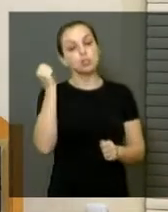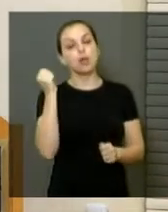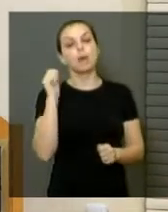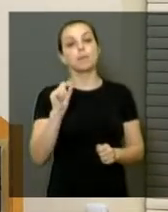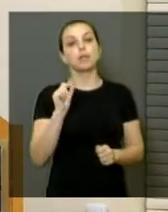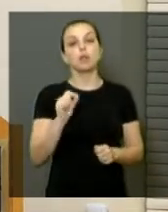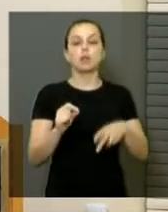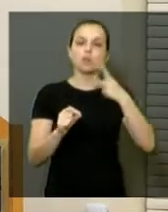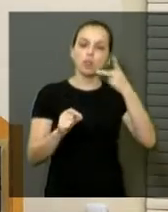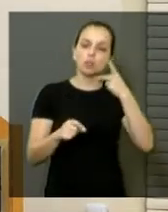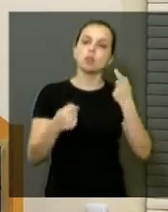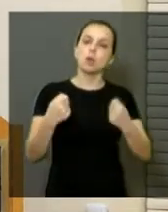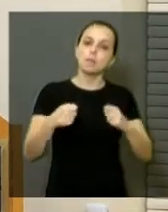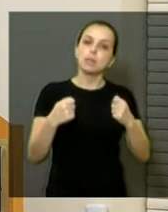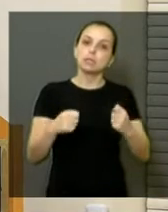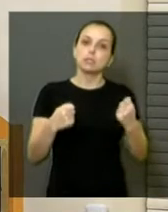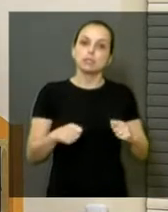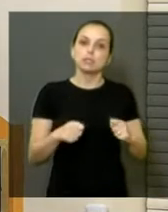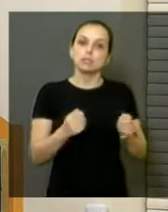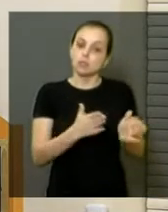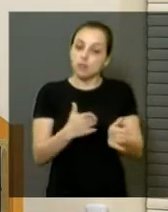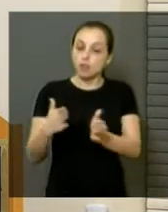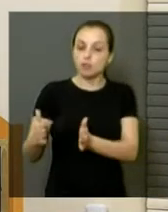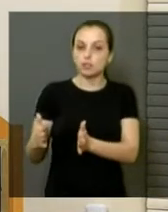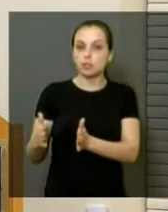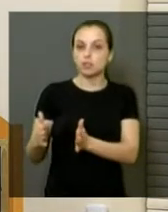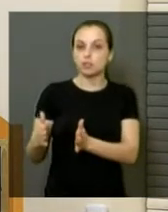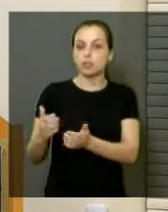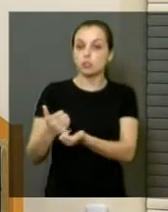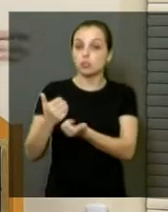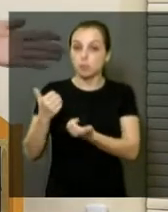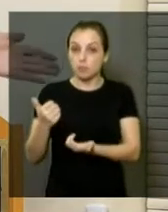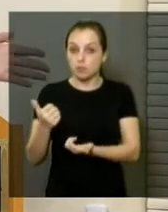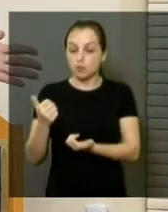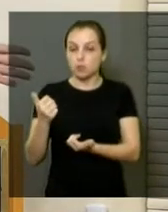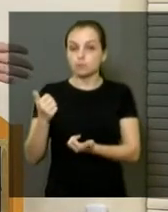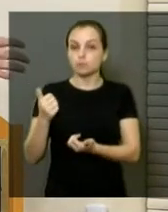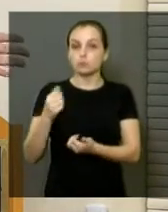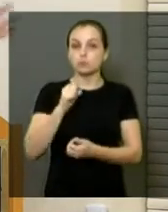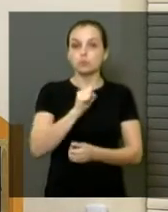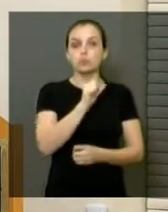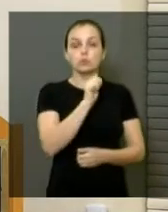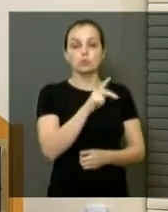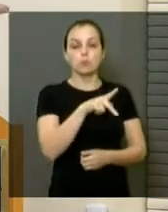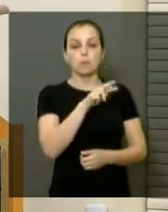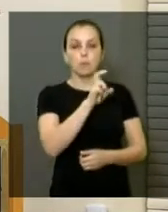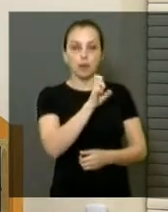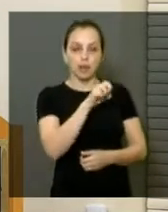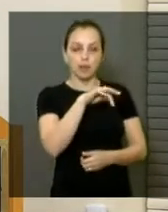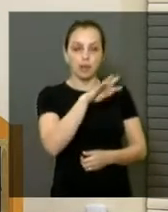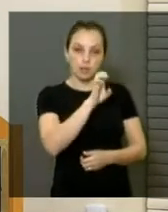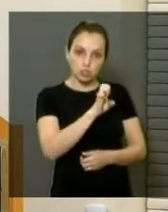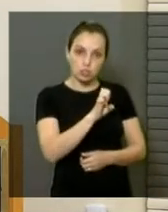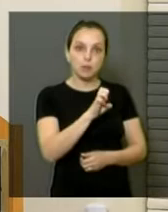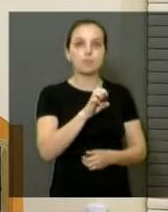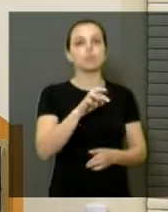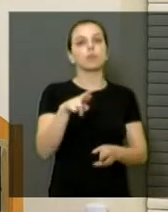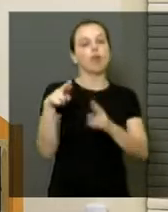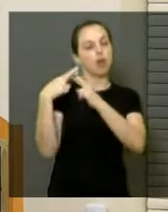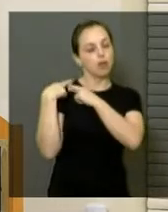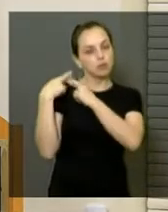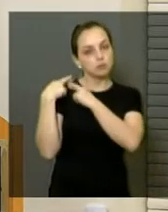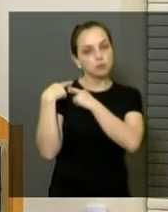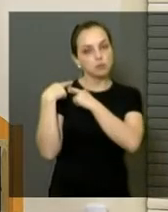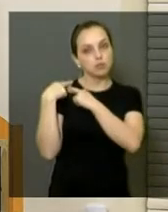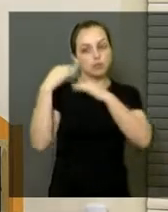precisa se licenciar, o suplente, na grande maioria das vezes, eu não sei se teve outro episódio aqui, respeita a composição do gabinete,